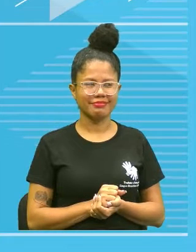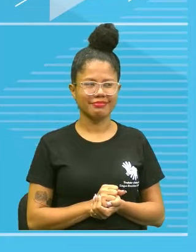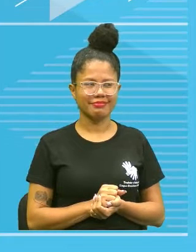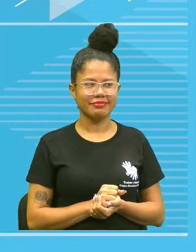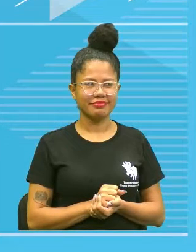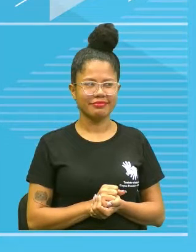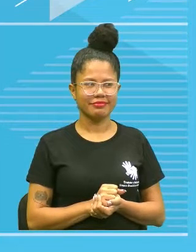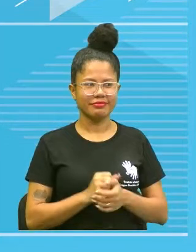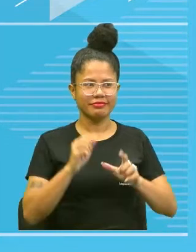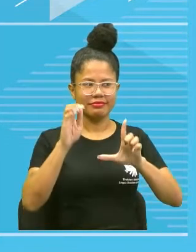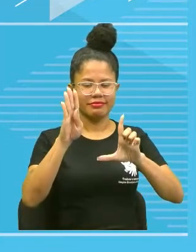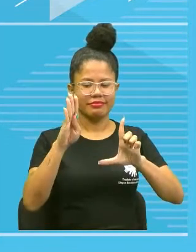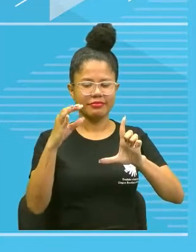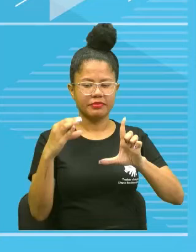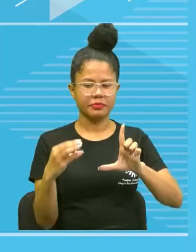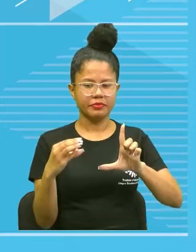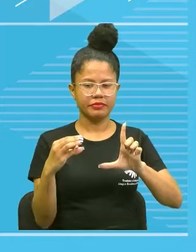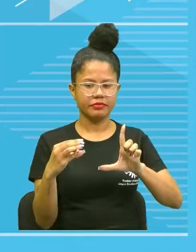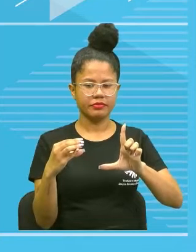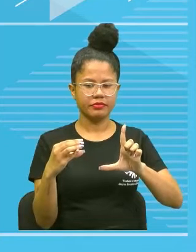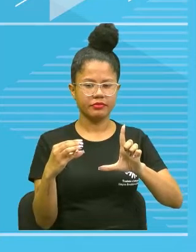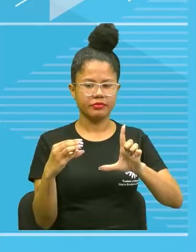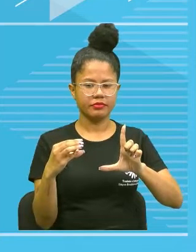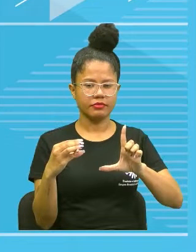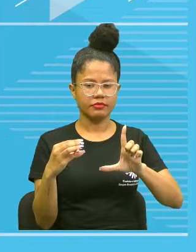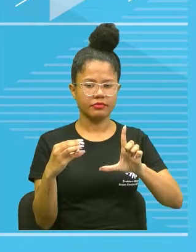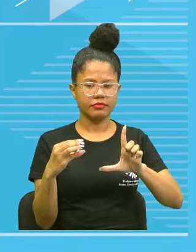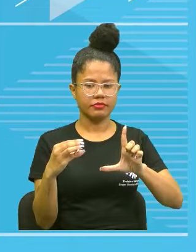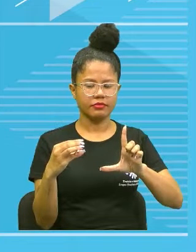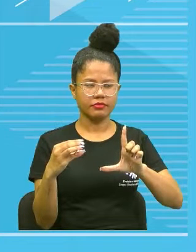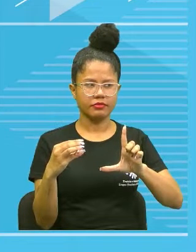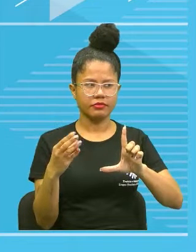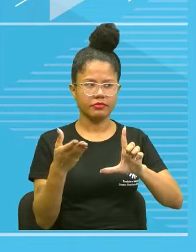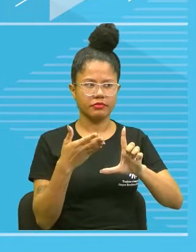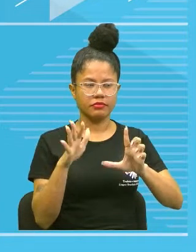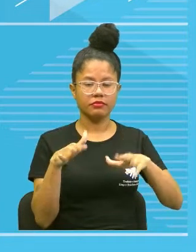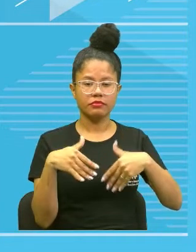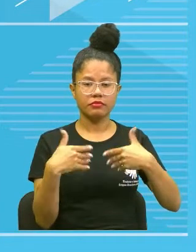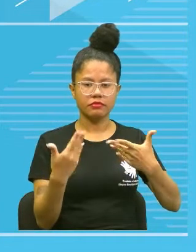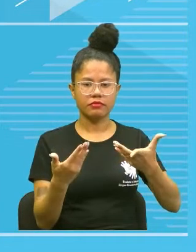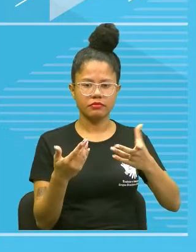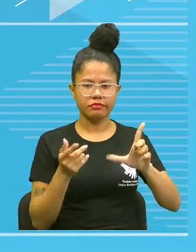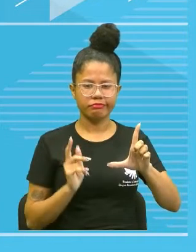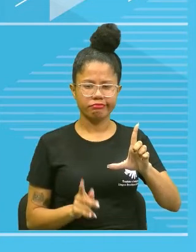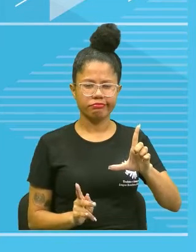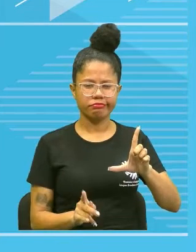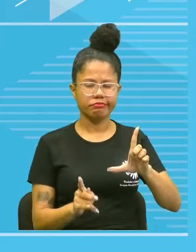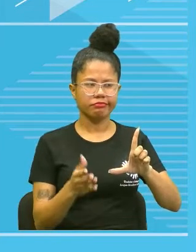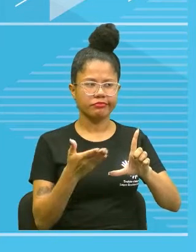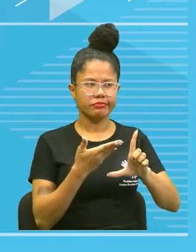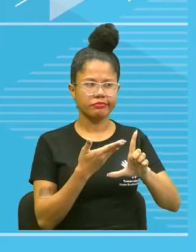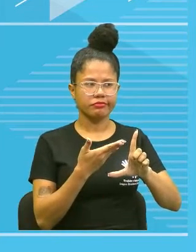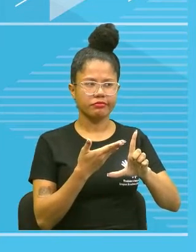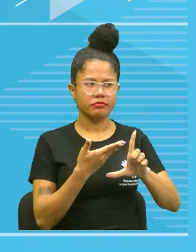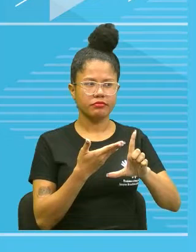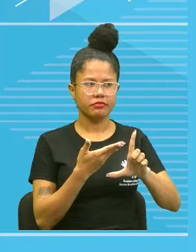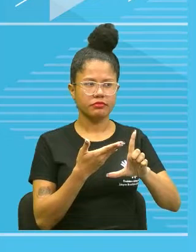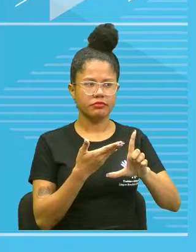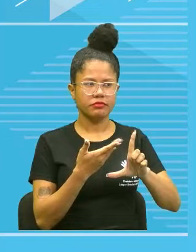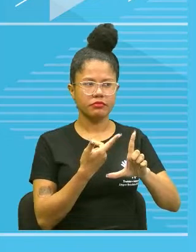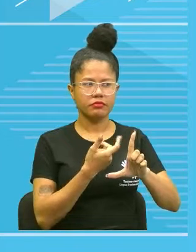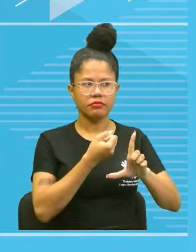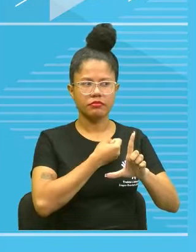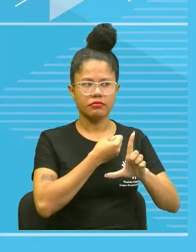Enquanto de B para C, quem é que é constante agora? É o mesmo valor de volume no meu